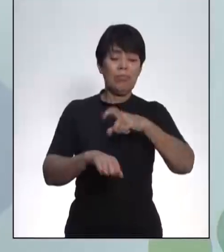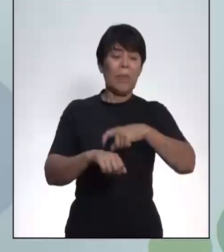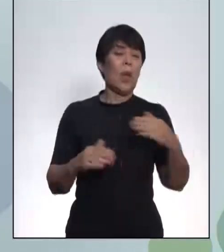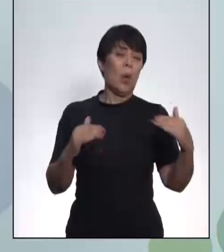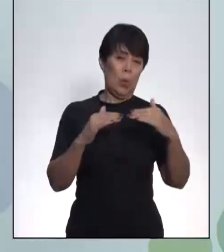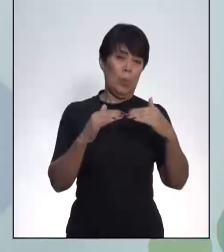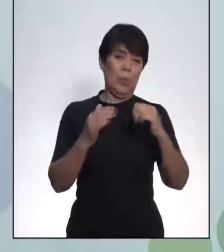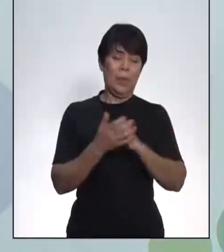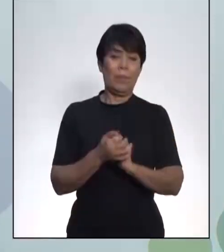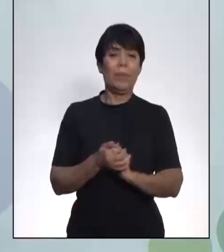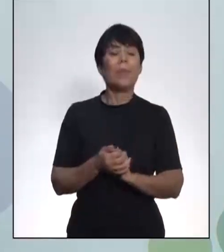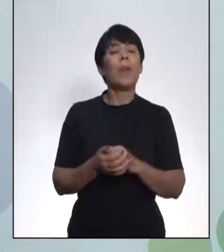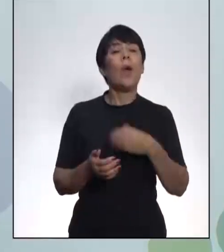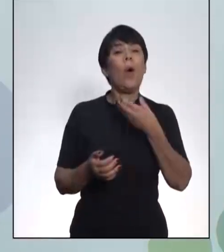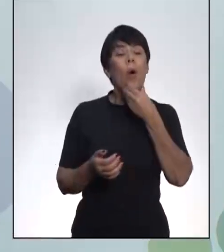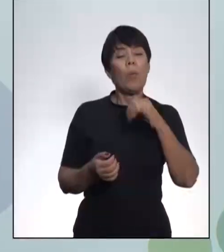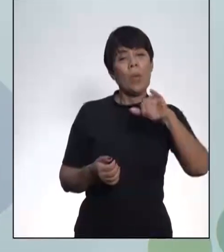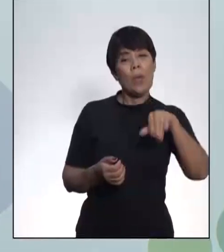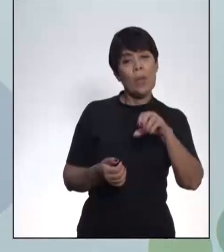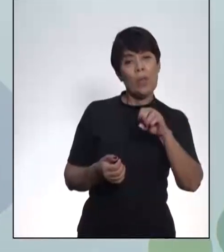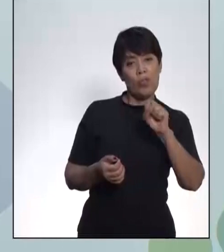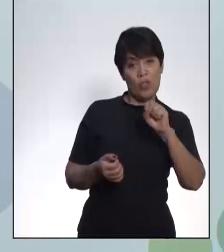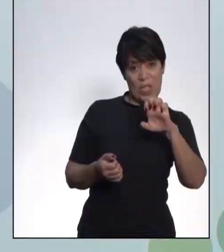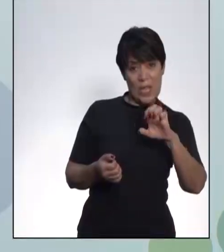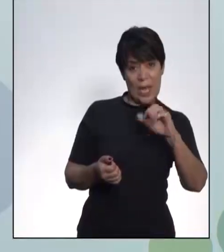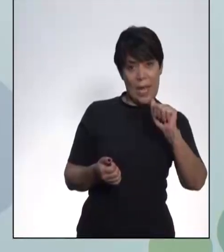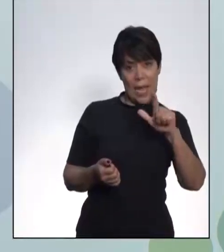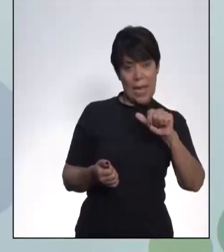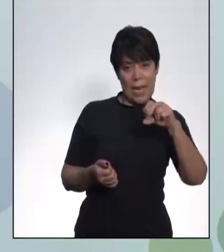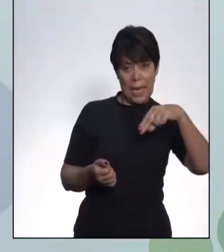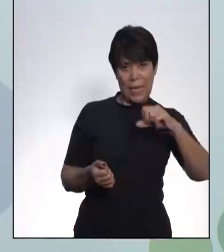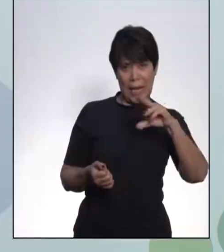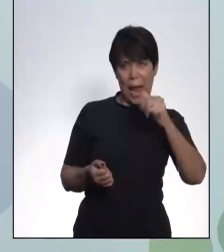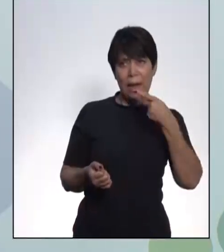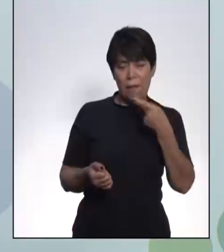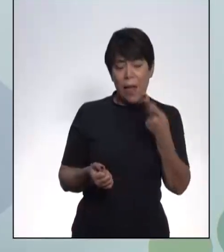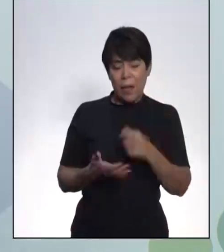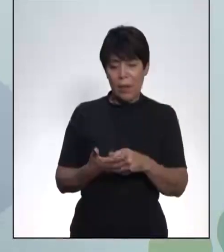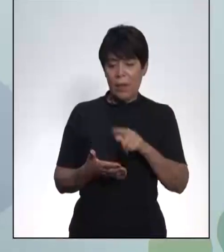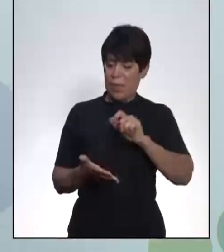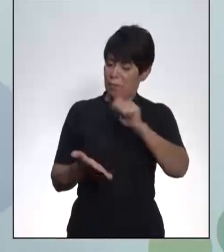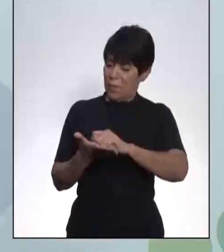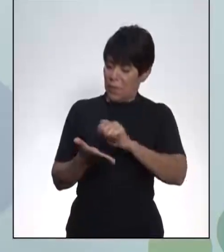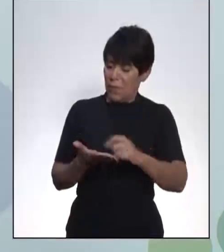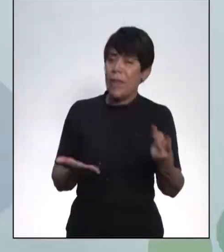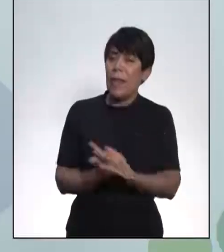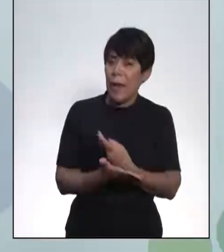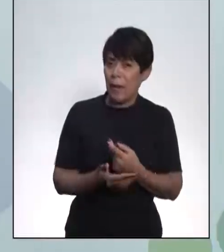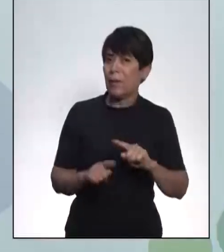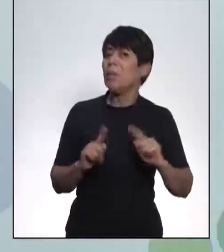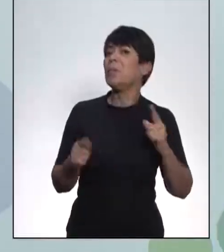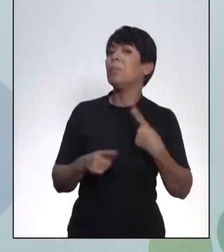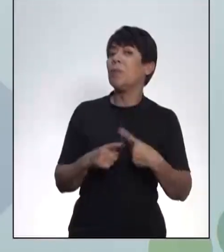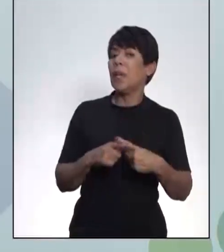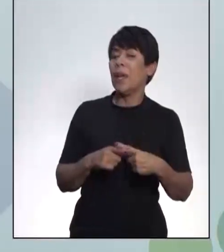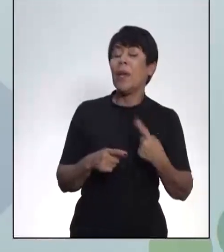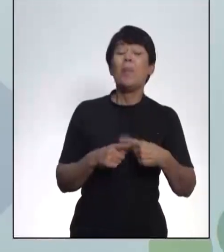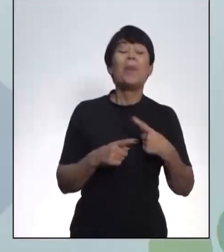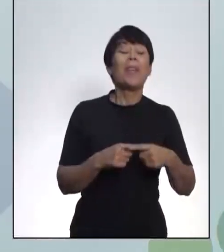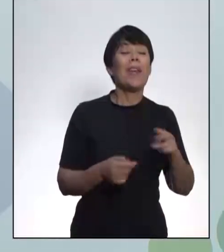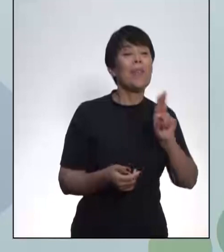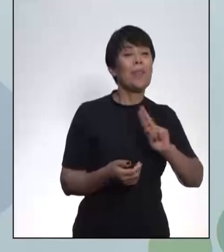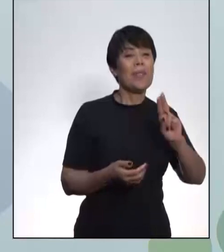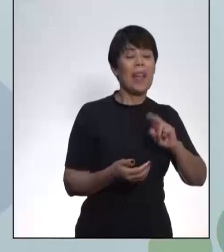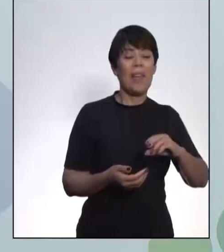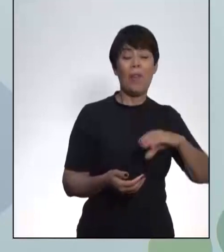gosto muito. O José de Alencar ele foi muito criticado na época dele, porque falavam que ele escrevia errado. E por que ele escrevia errado? Porque ele usava o português do Brasil. Vamos